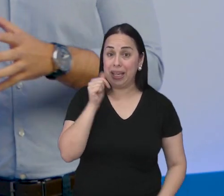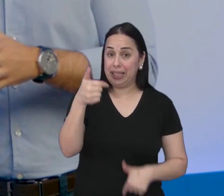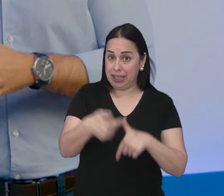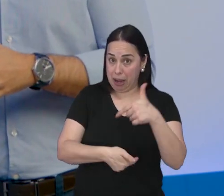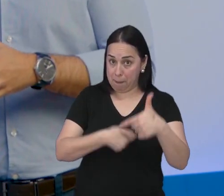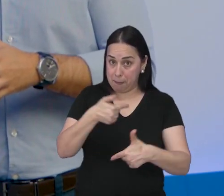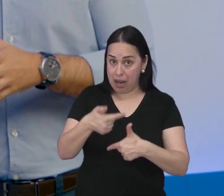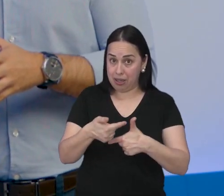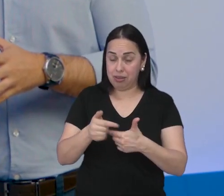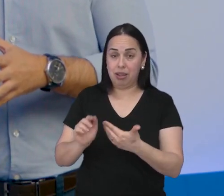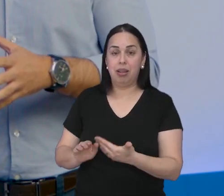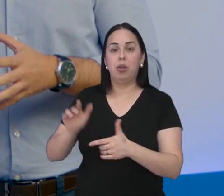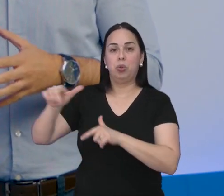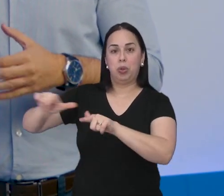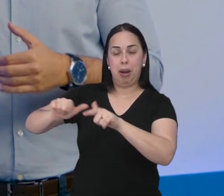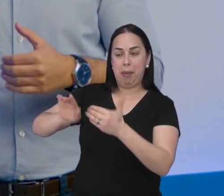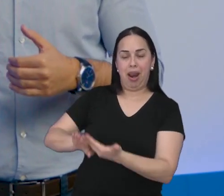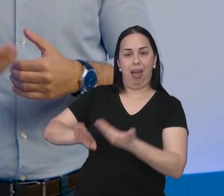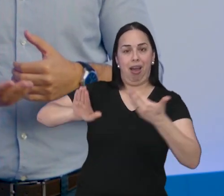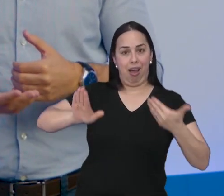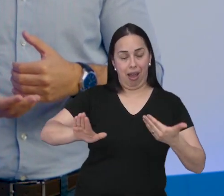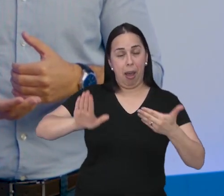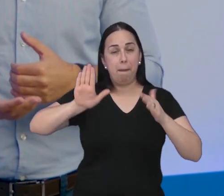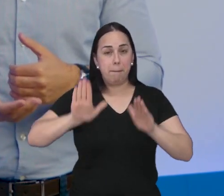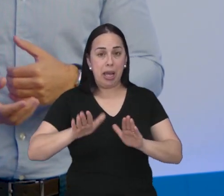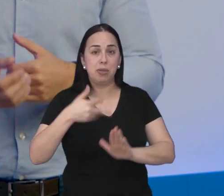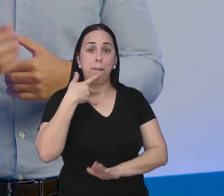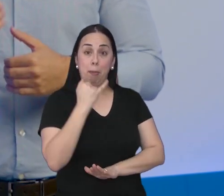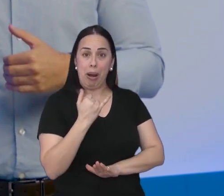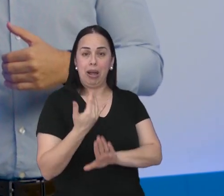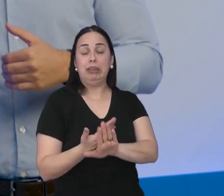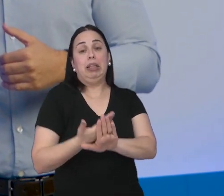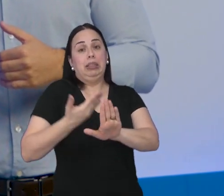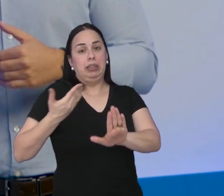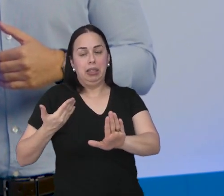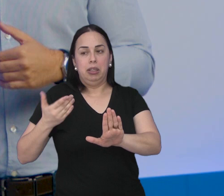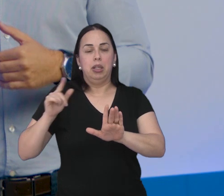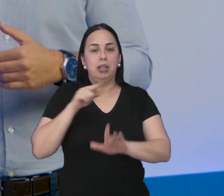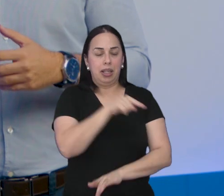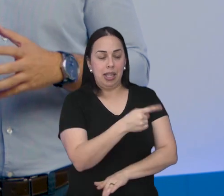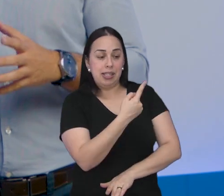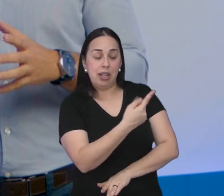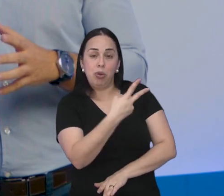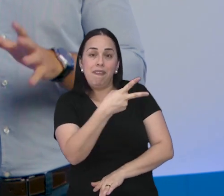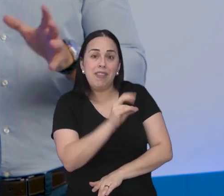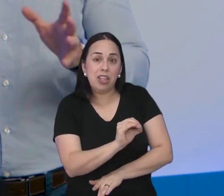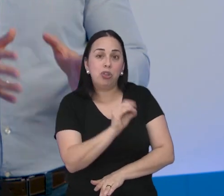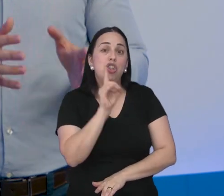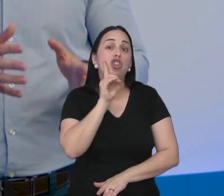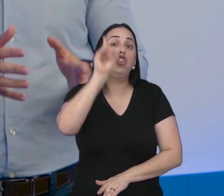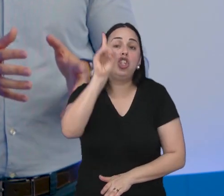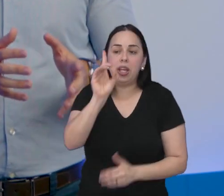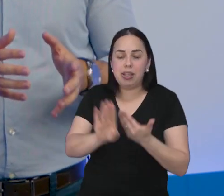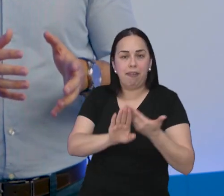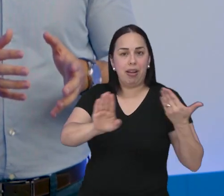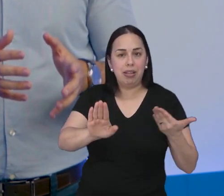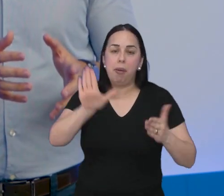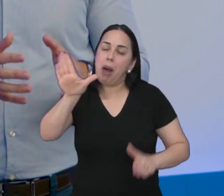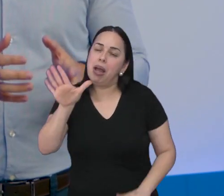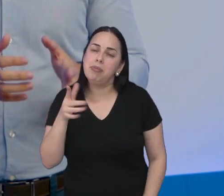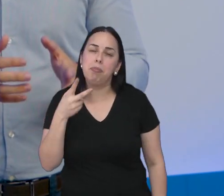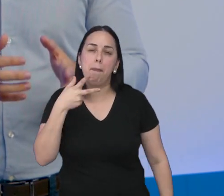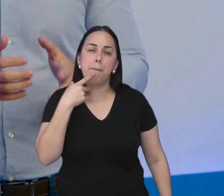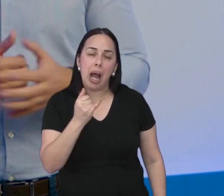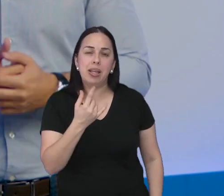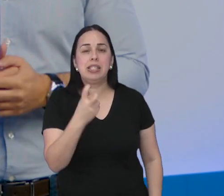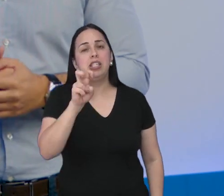licença maternidade, um benefício que também é assegurado ao pai, mas em uma escala muito menor. Enquanto as mães ganham 120 dias de afastamento,